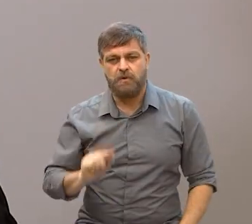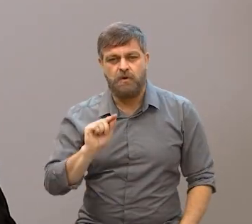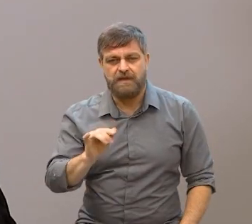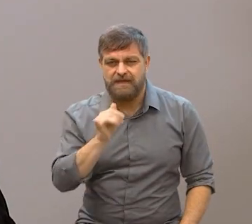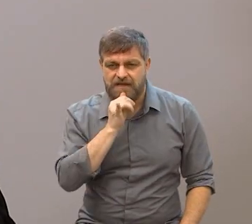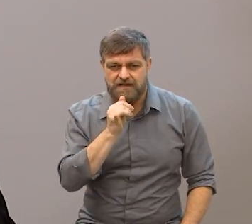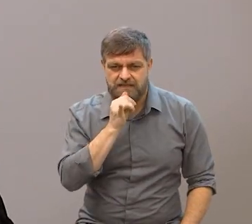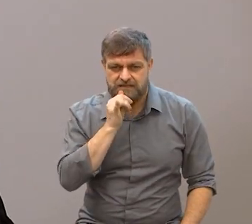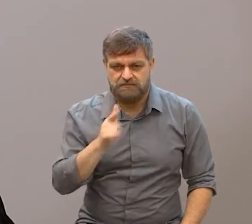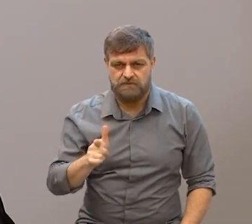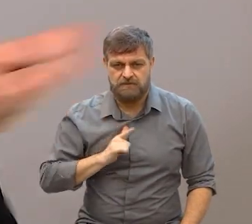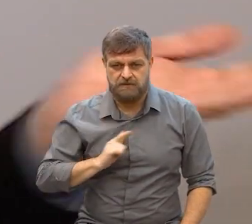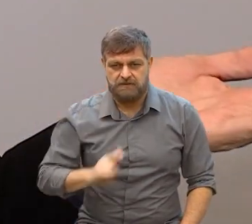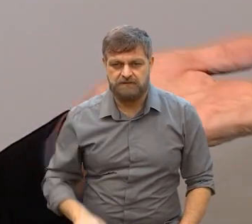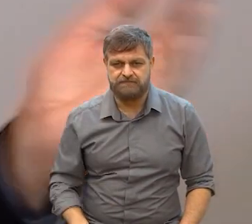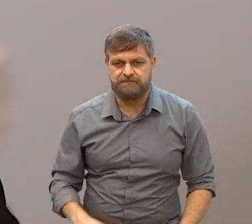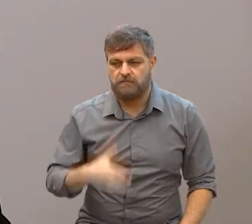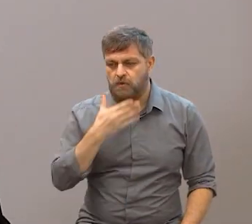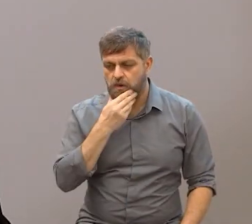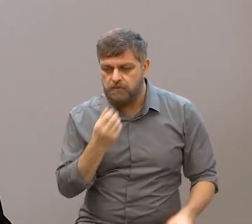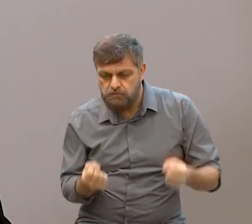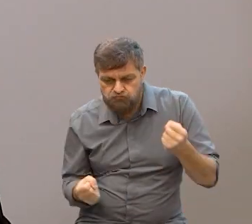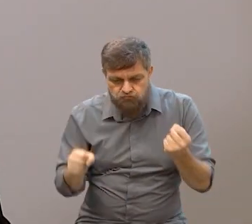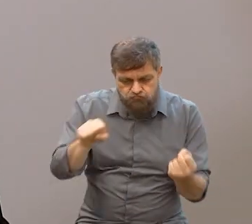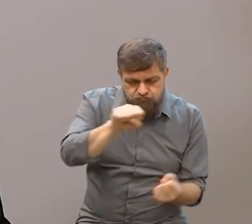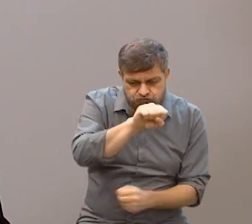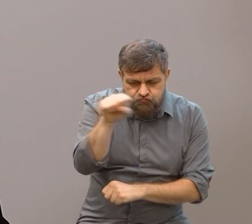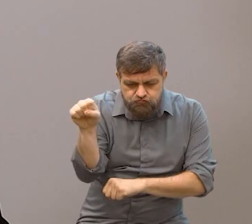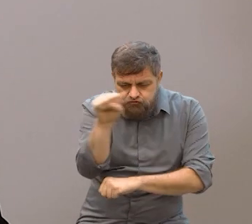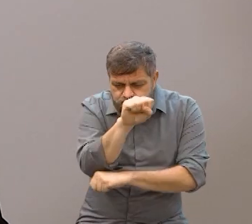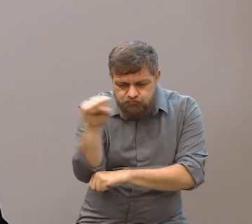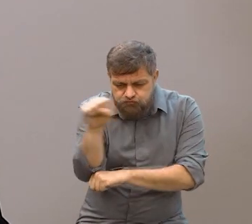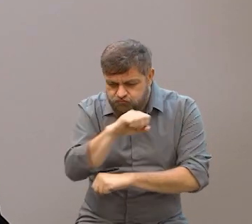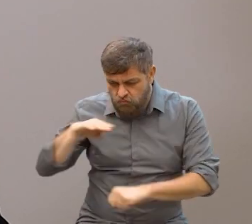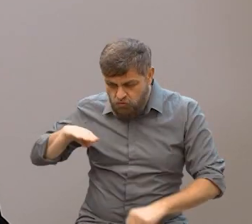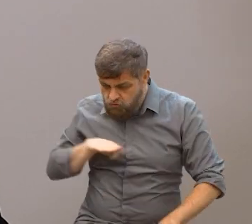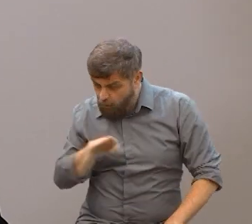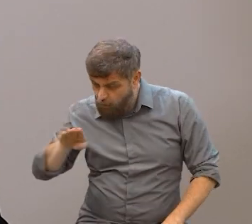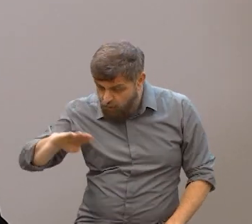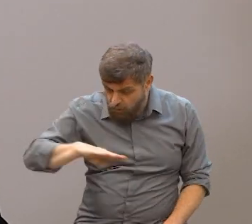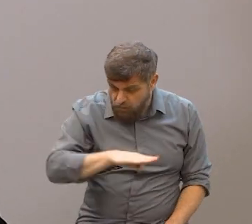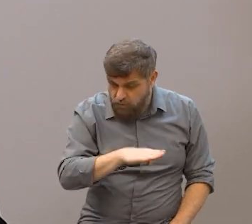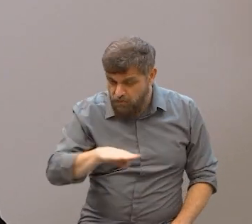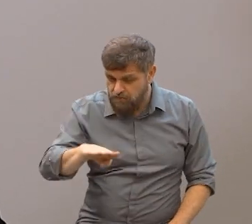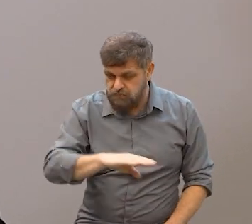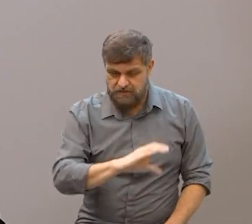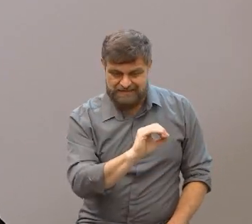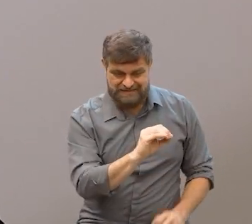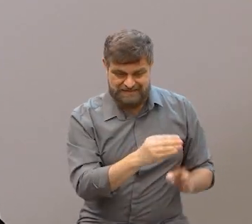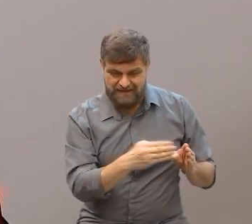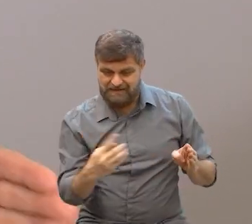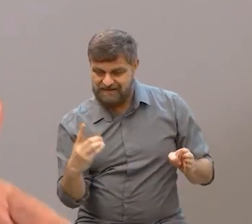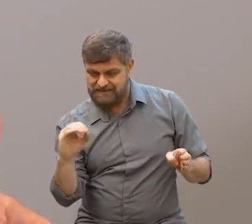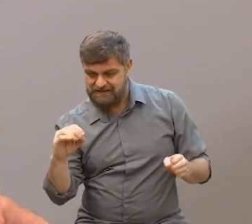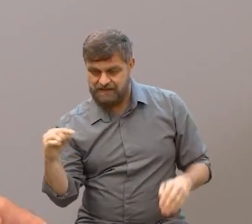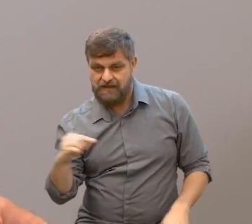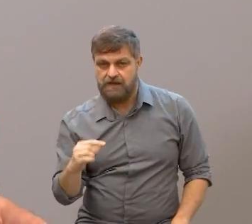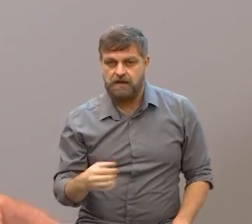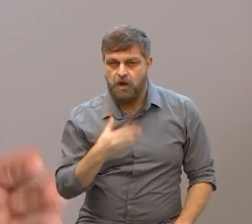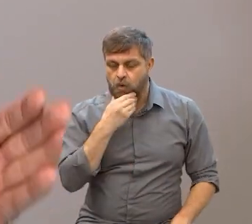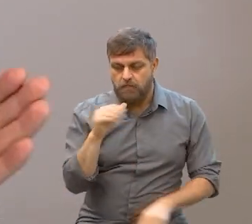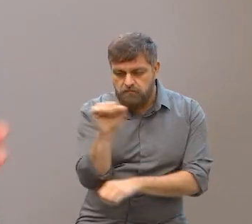um exemplo aqui, né? O teste de um piloto. Exame para piloto, 0 a 10. Um piloto tirou